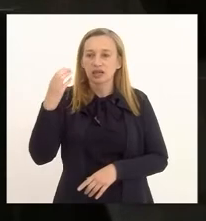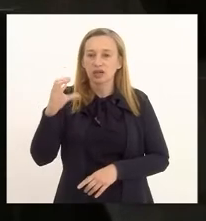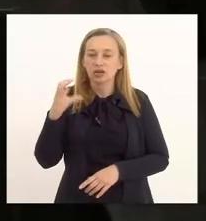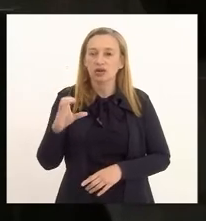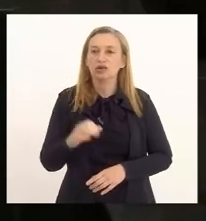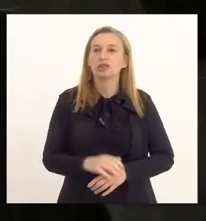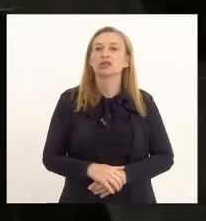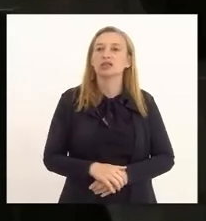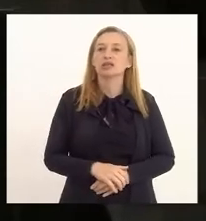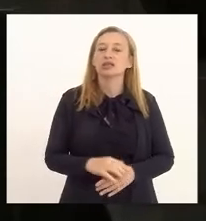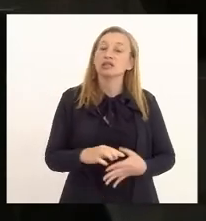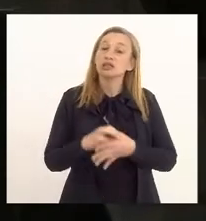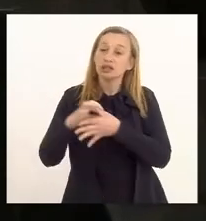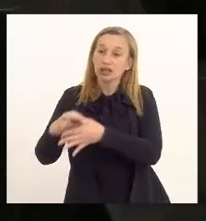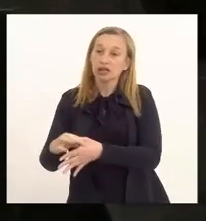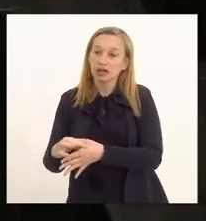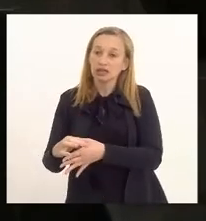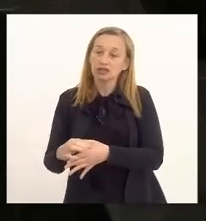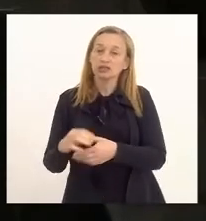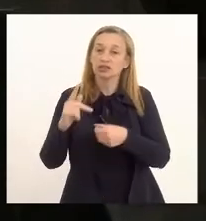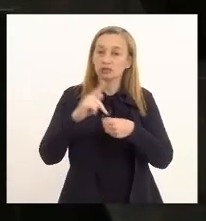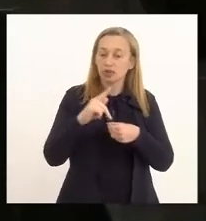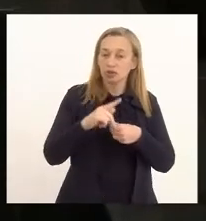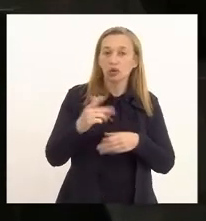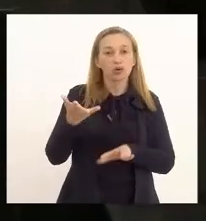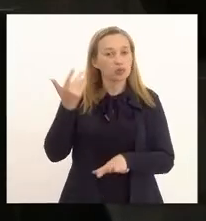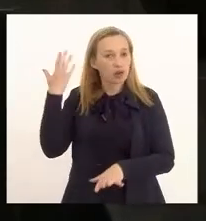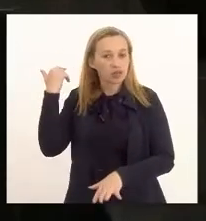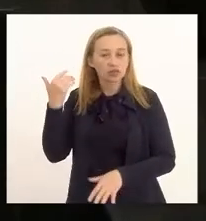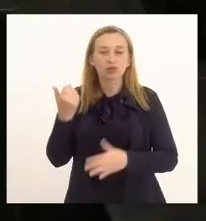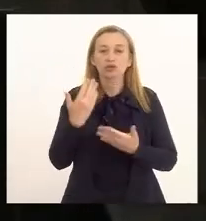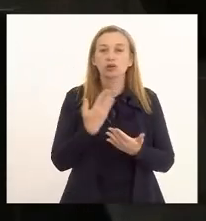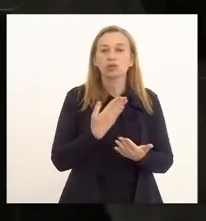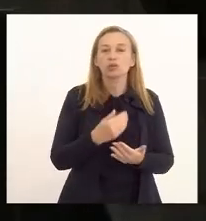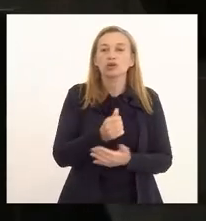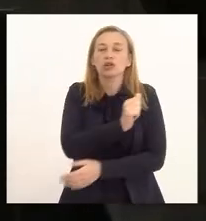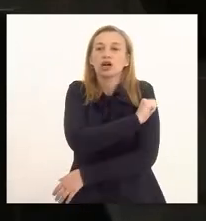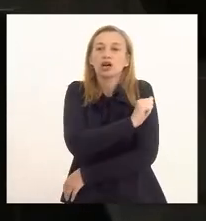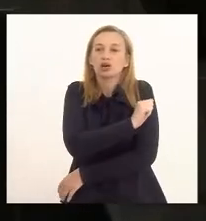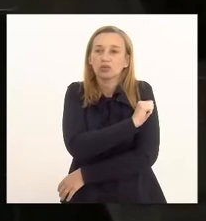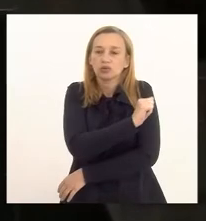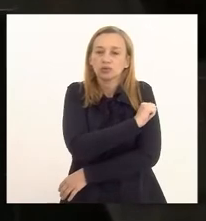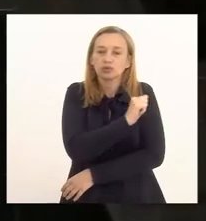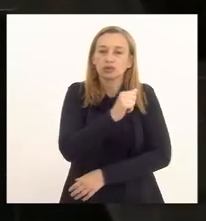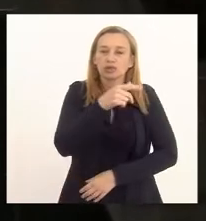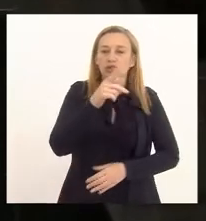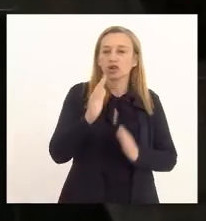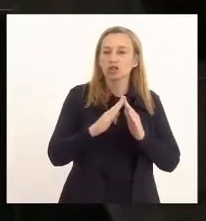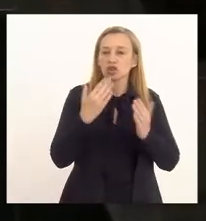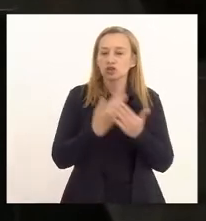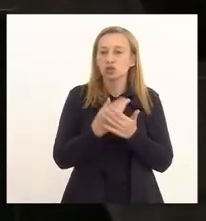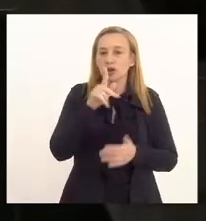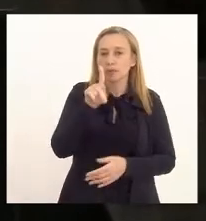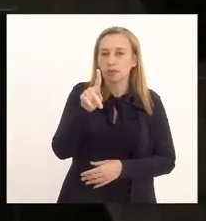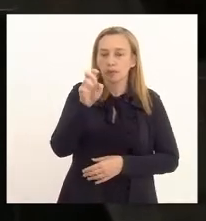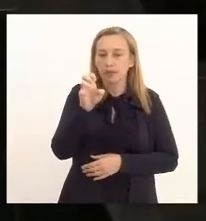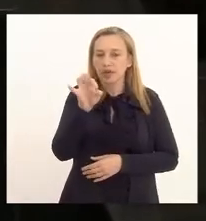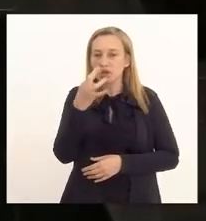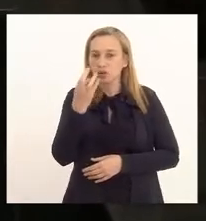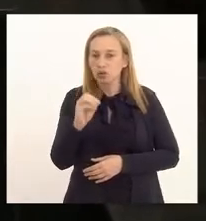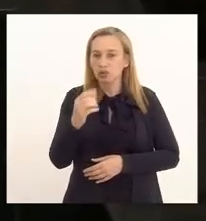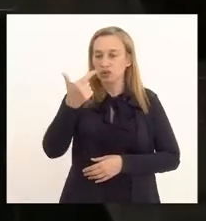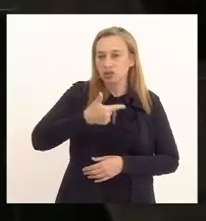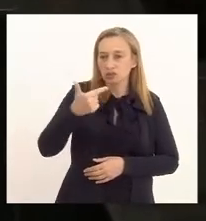em defesa da nacionalização do petróleo na sua época, como estudante do Colégio Pedro II, como estudante secundarista, participou diretamente da campanha